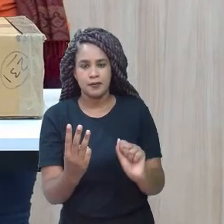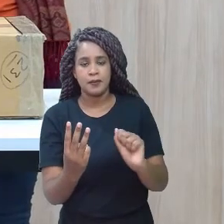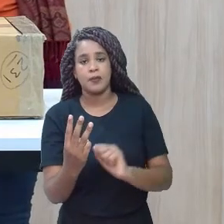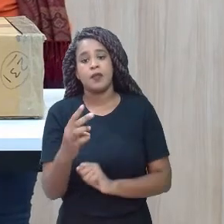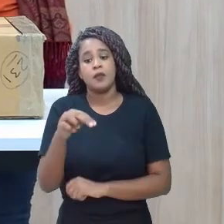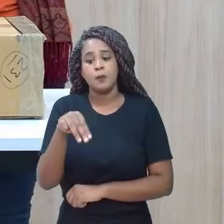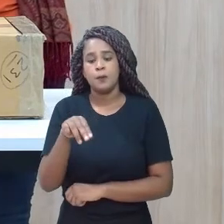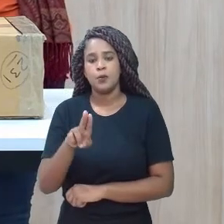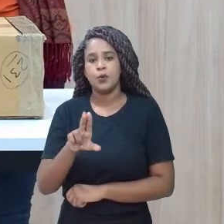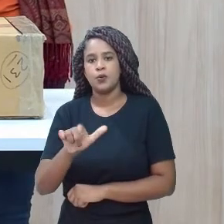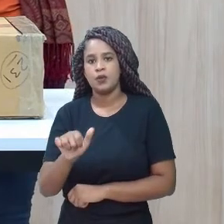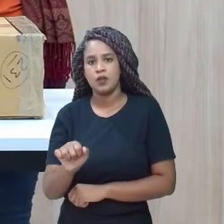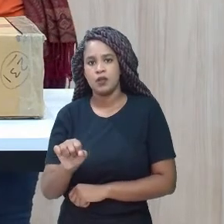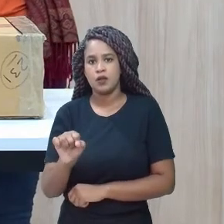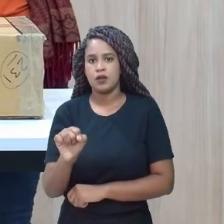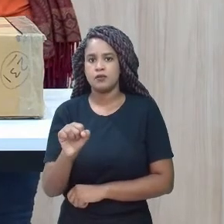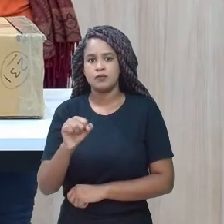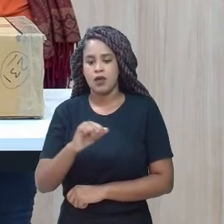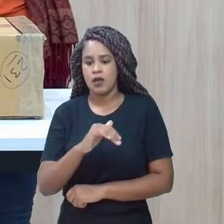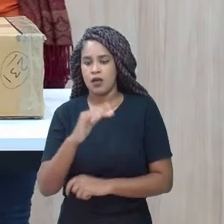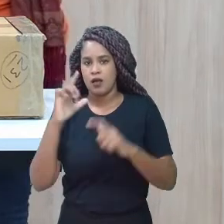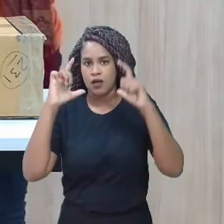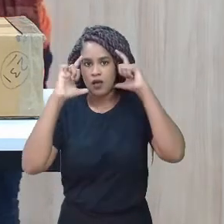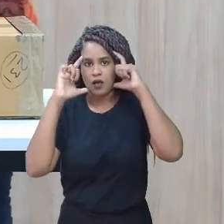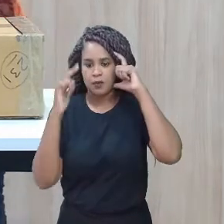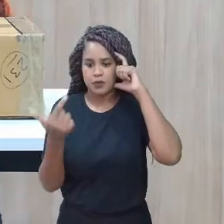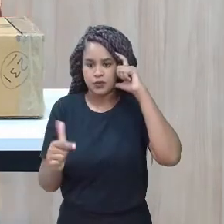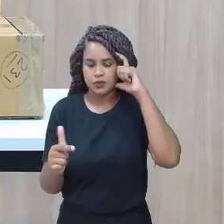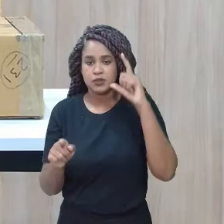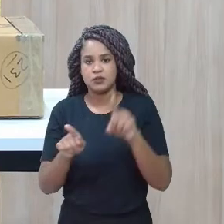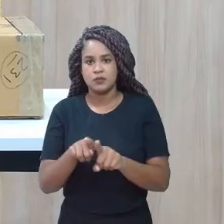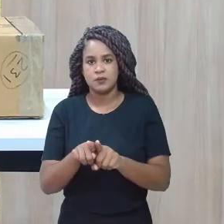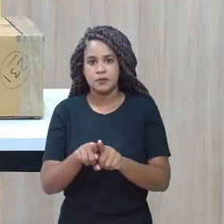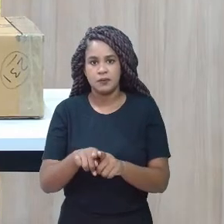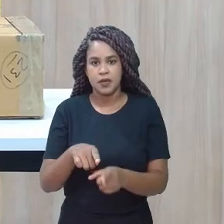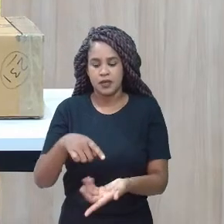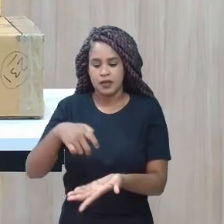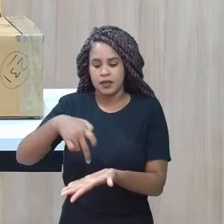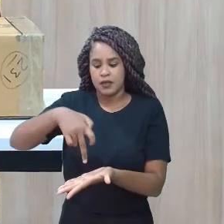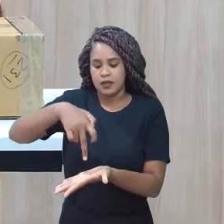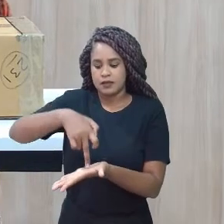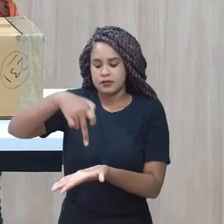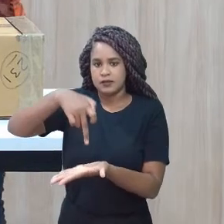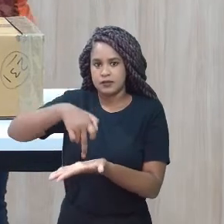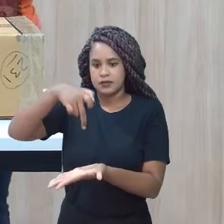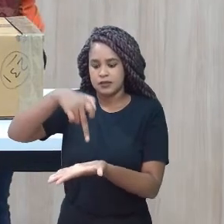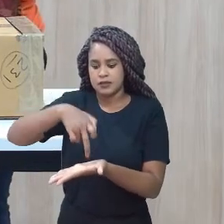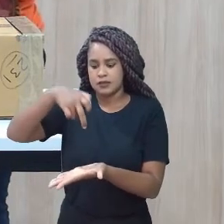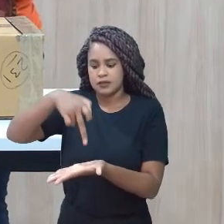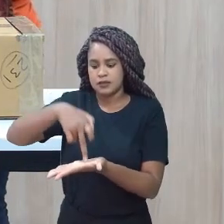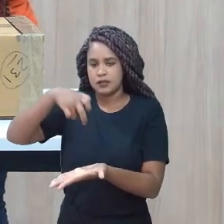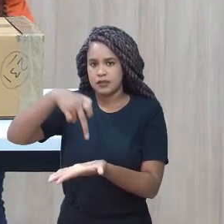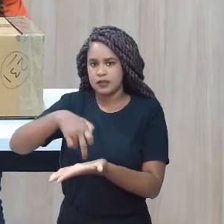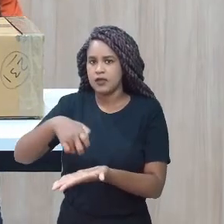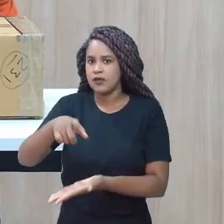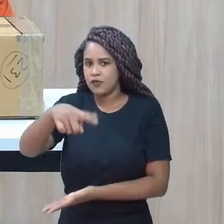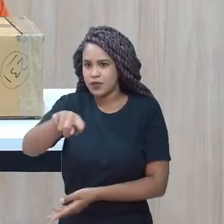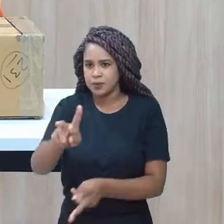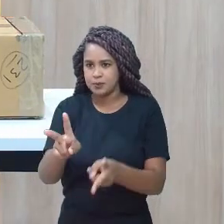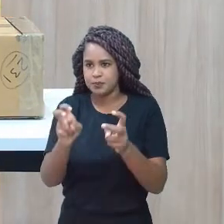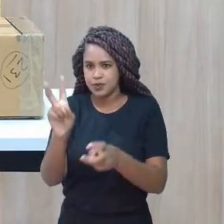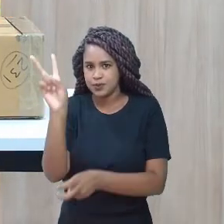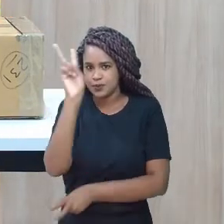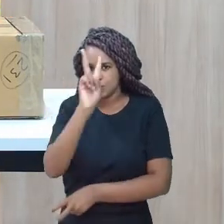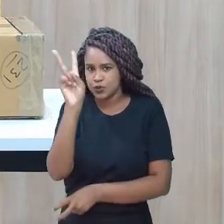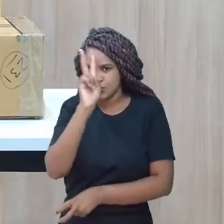Sem Cabeça e o Saci, né? Deu para identificar a historinha? Menino, é